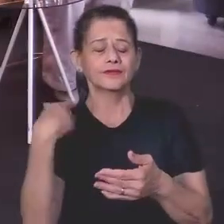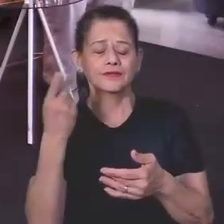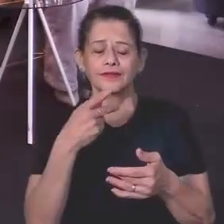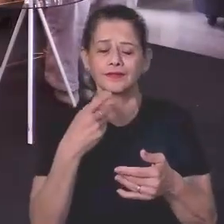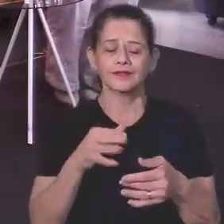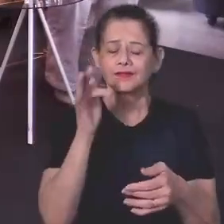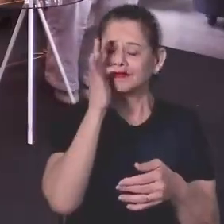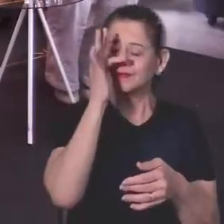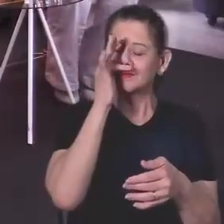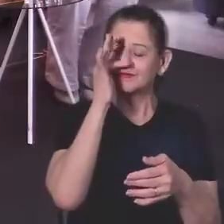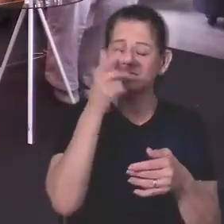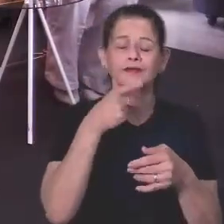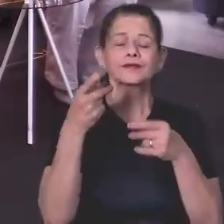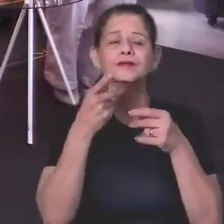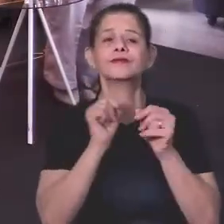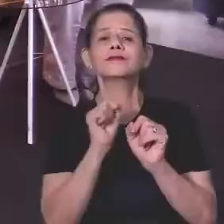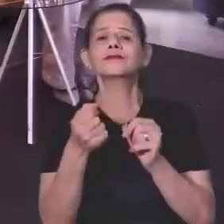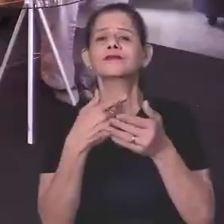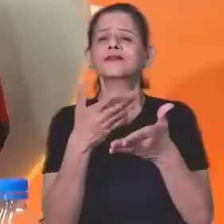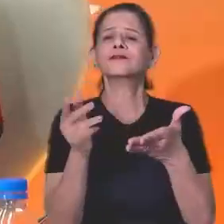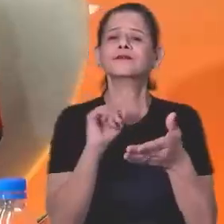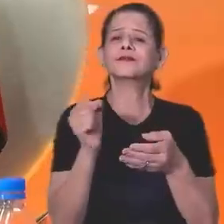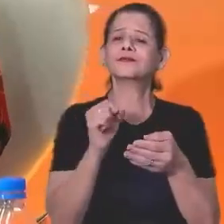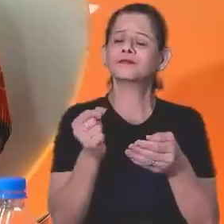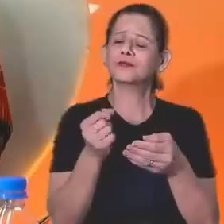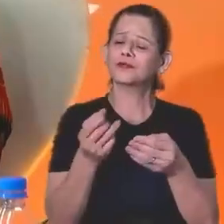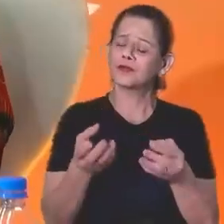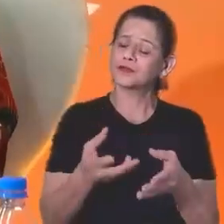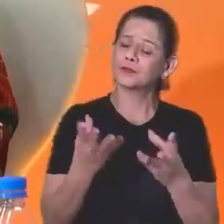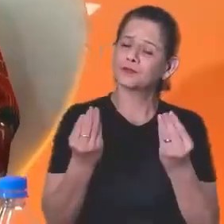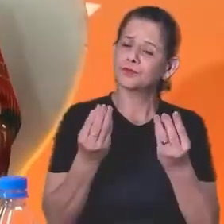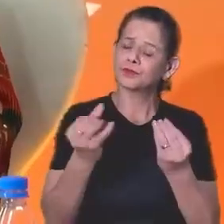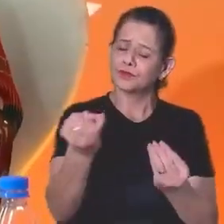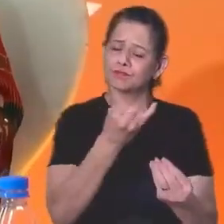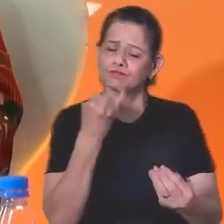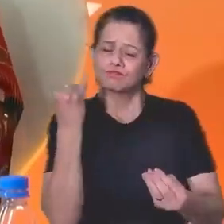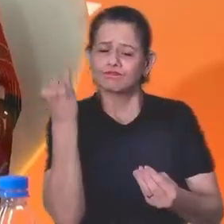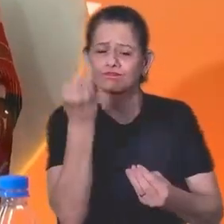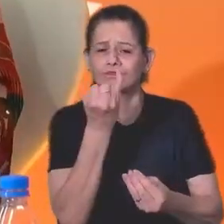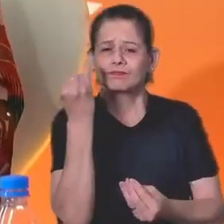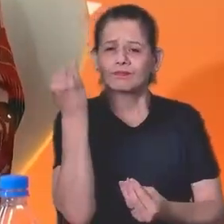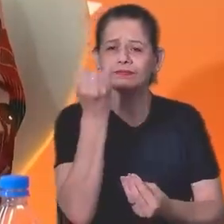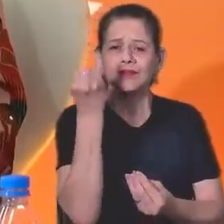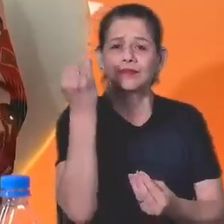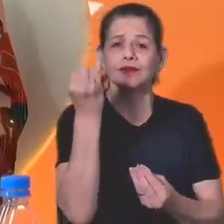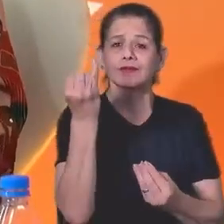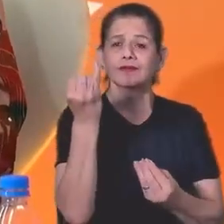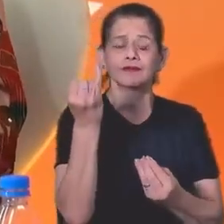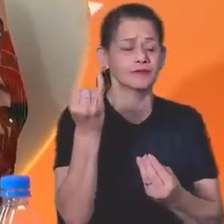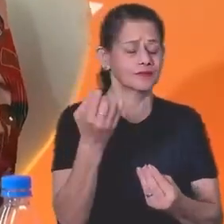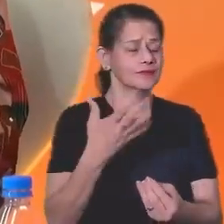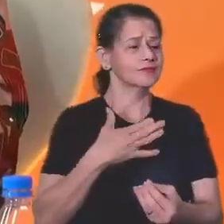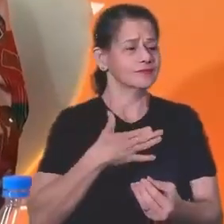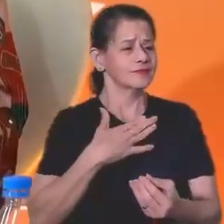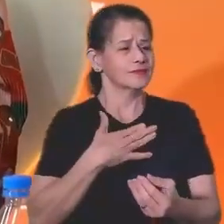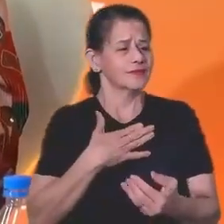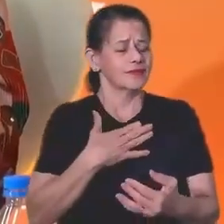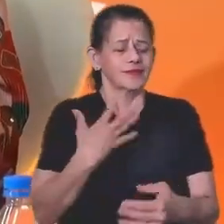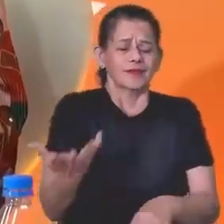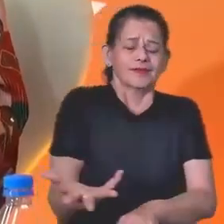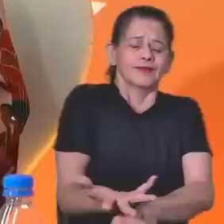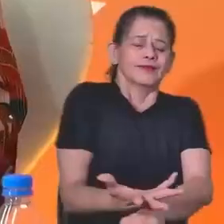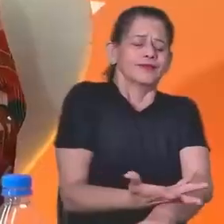vivo a roda de conversa em questão, junto com um intérprete de Libras. Diversas cadeiras foram dispostas na sala, de frente para o